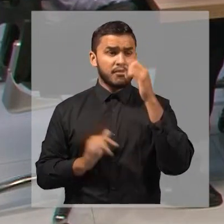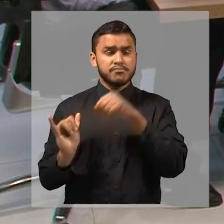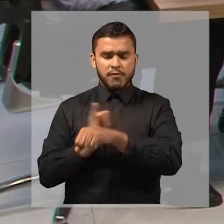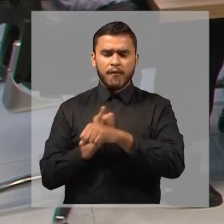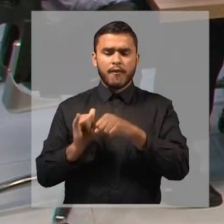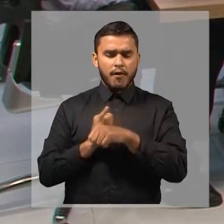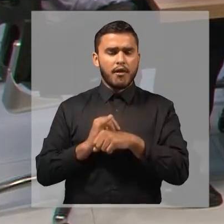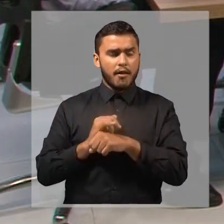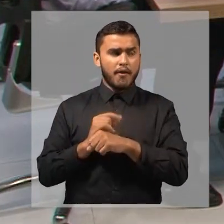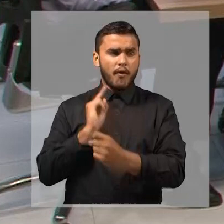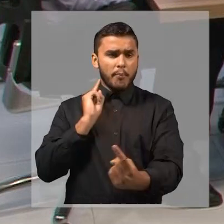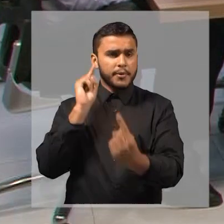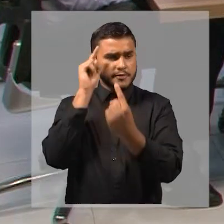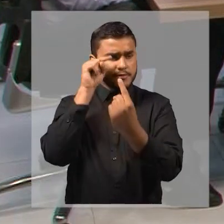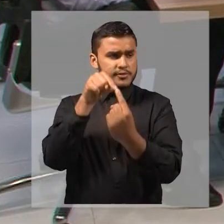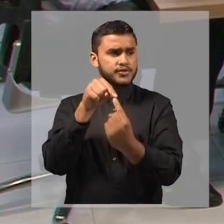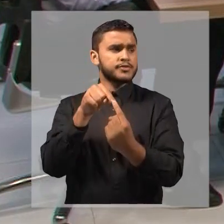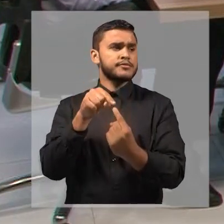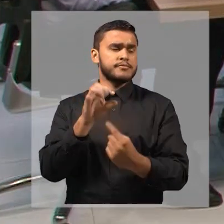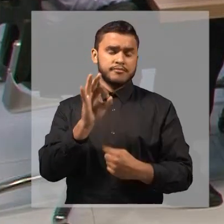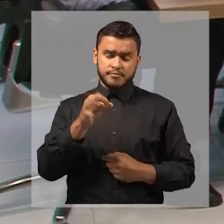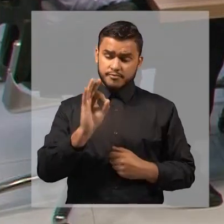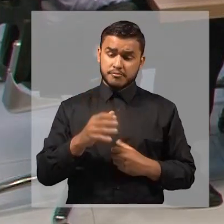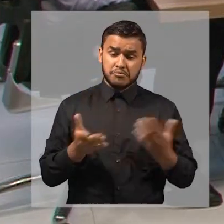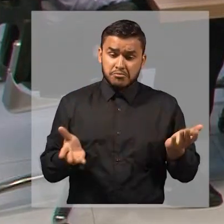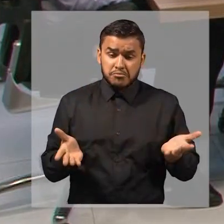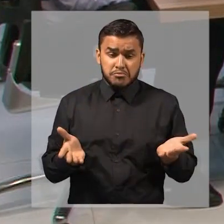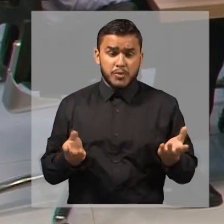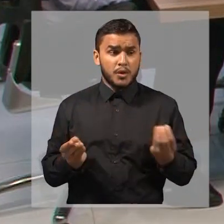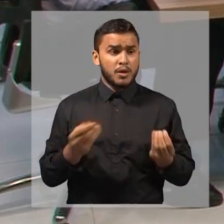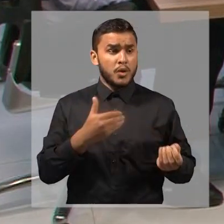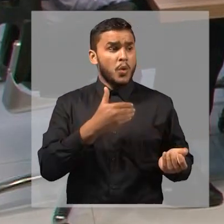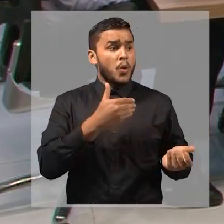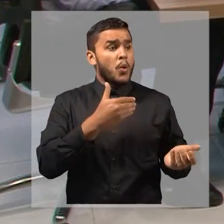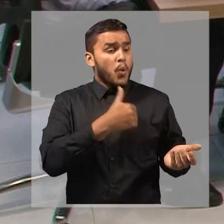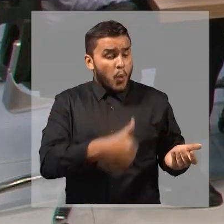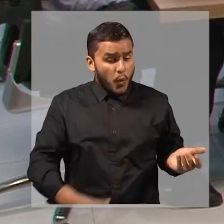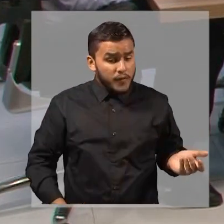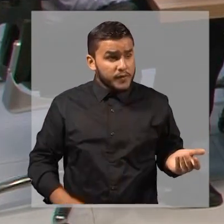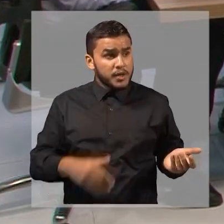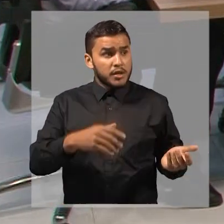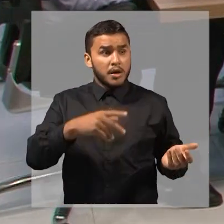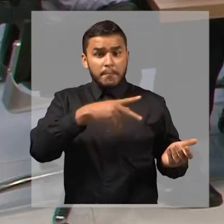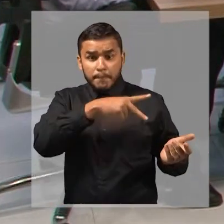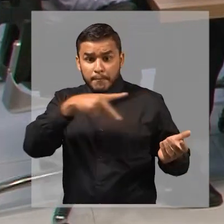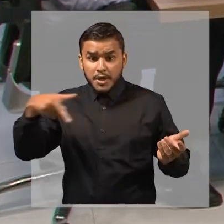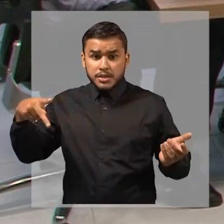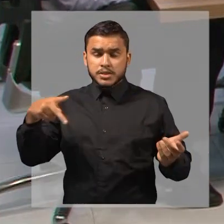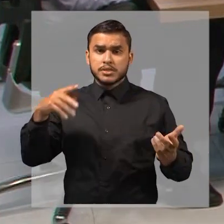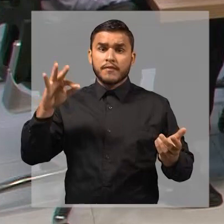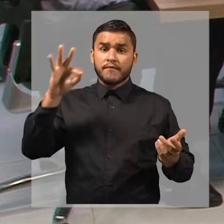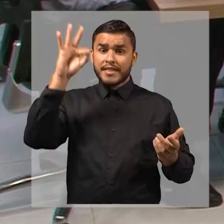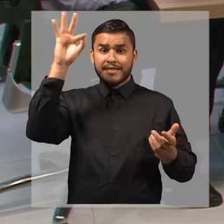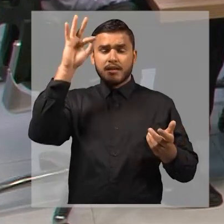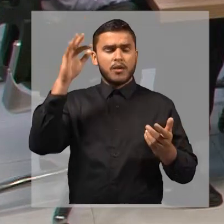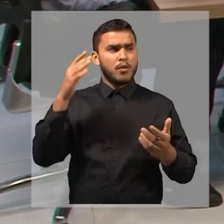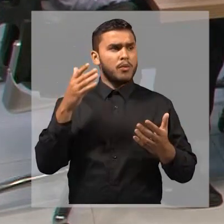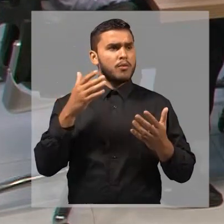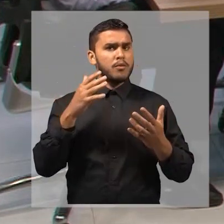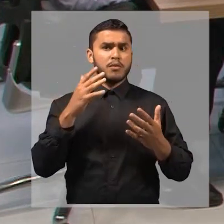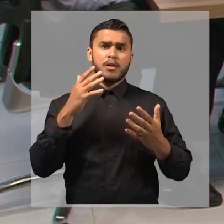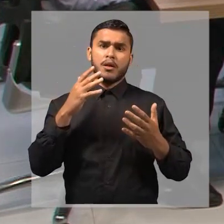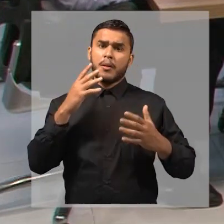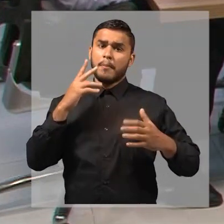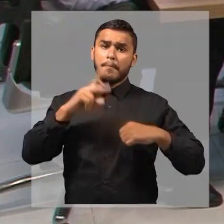acho que é uma estratégia. Né? Mas você não consegue captar do governo o que ele realmente planeja